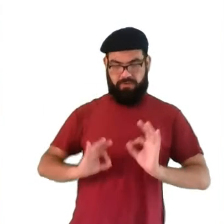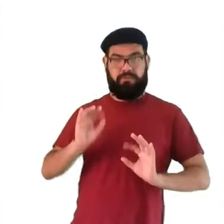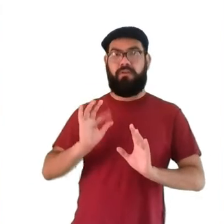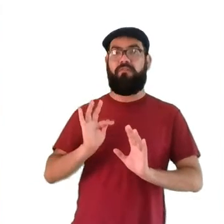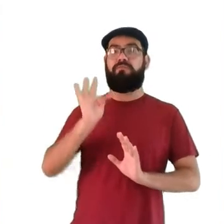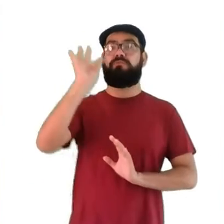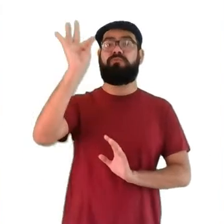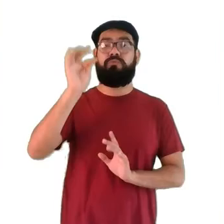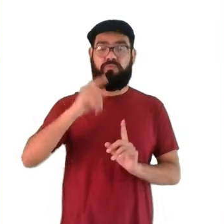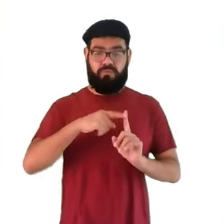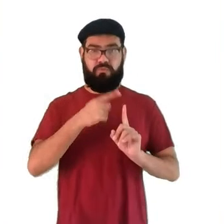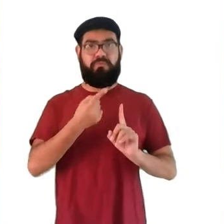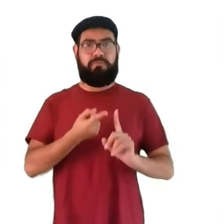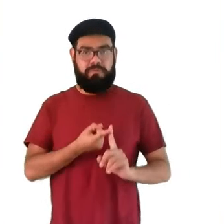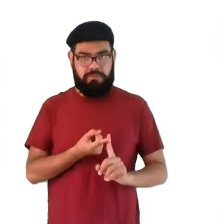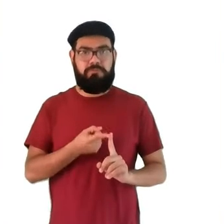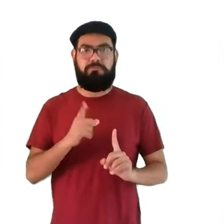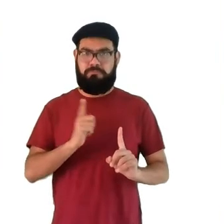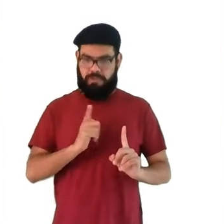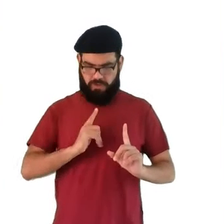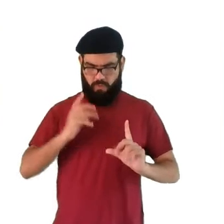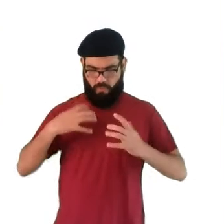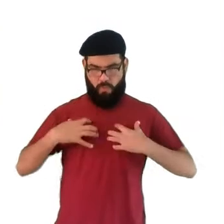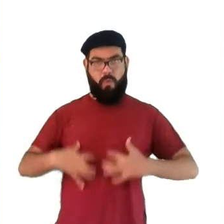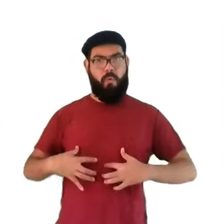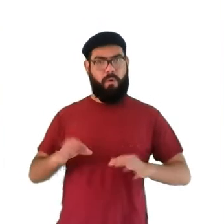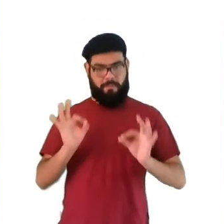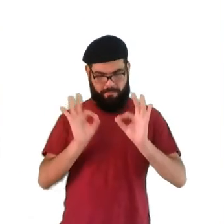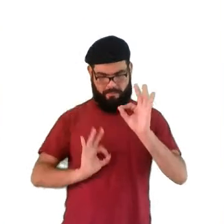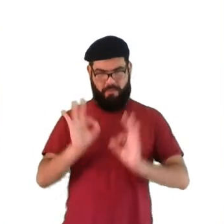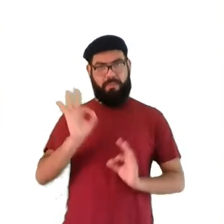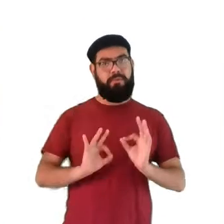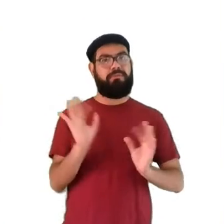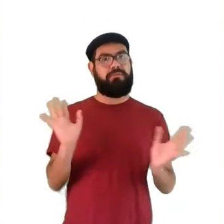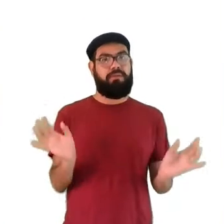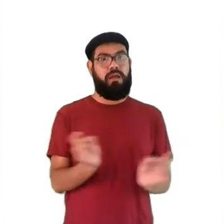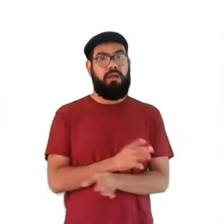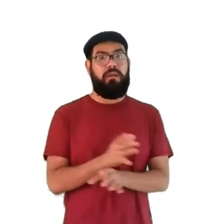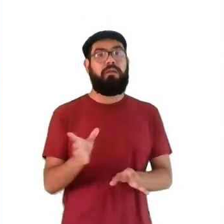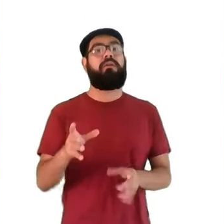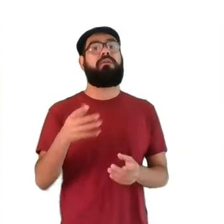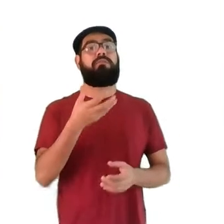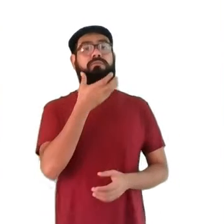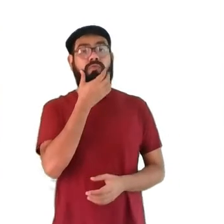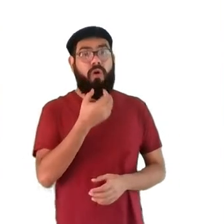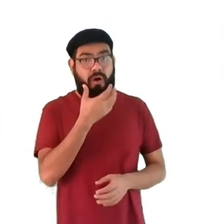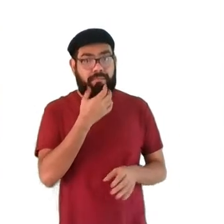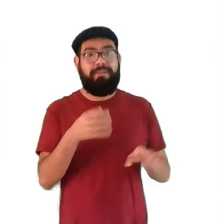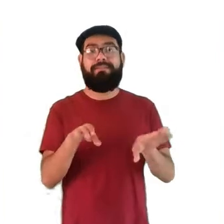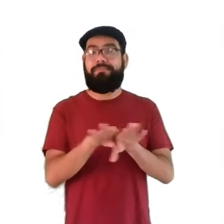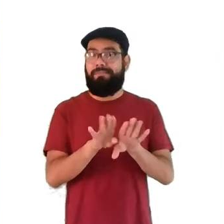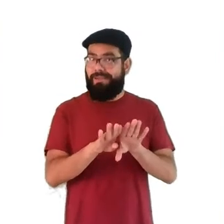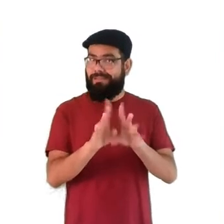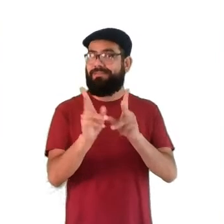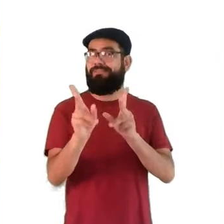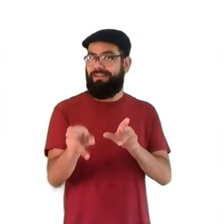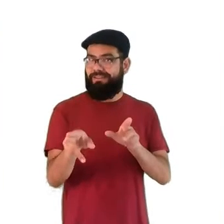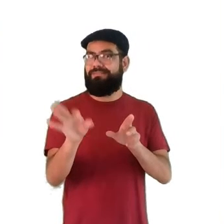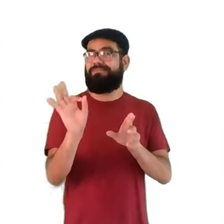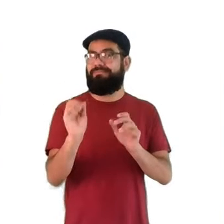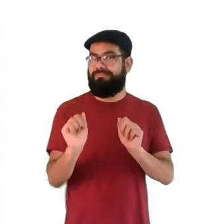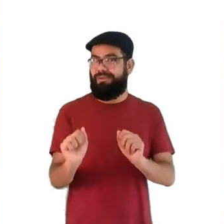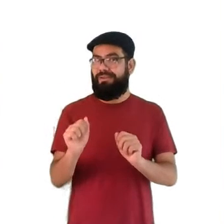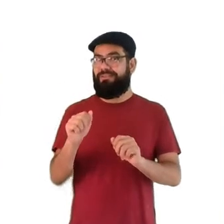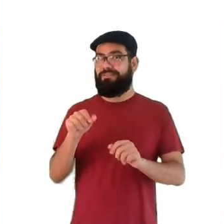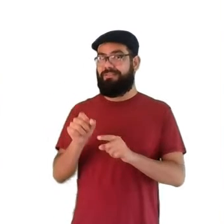um filho, né, no caso, e os meninos também, certo? Outra